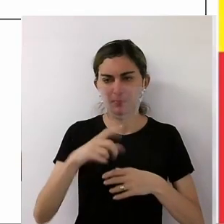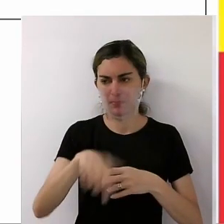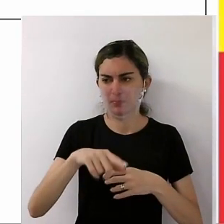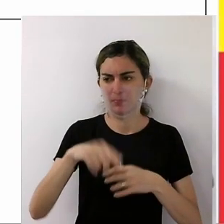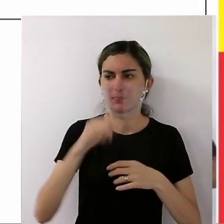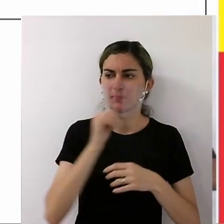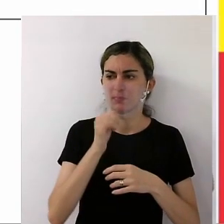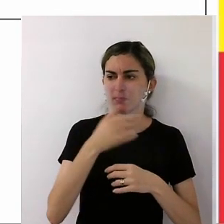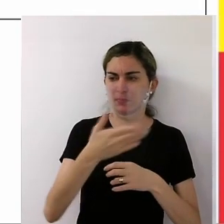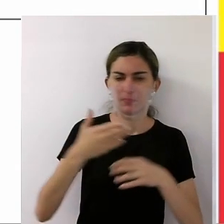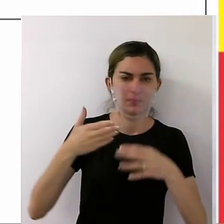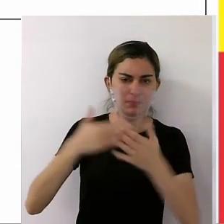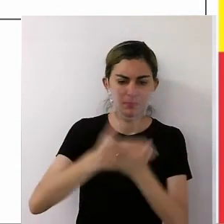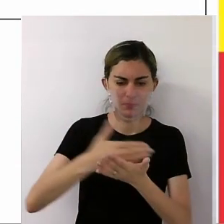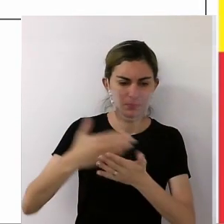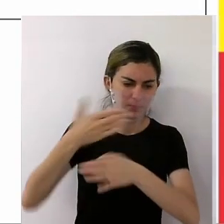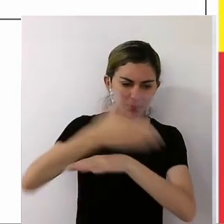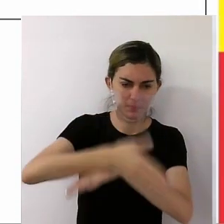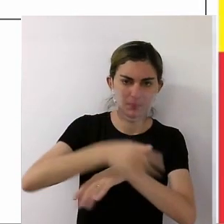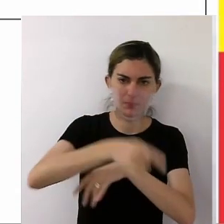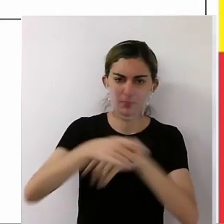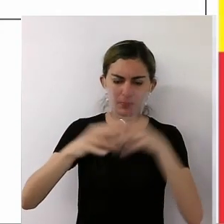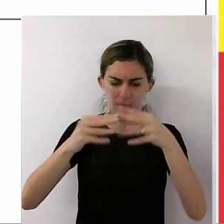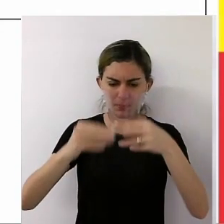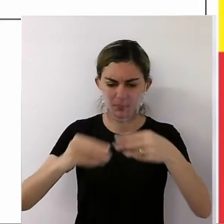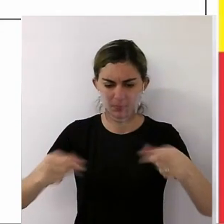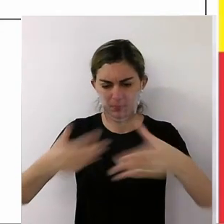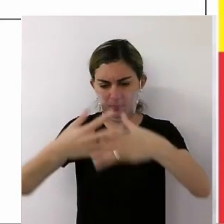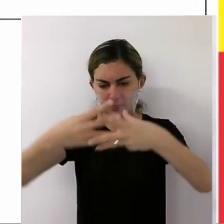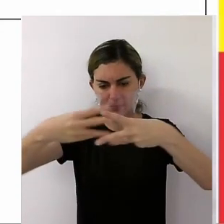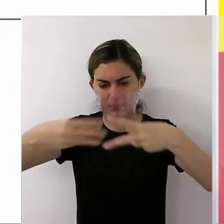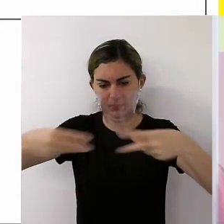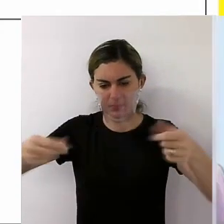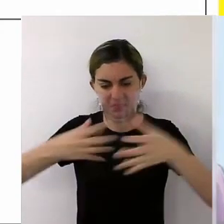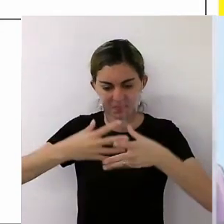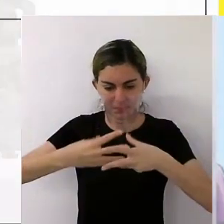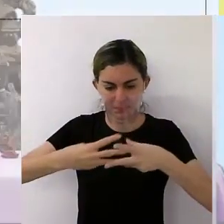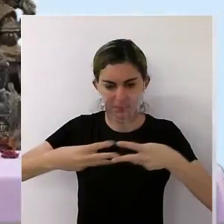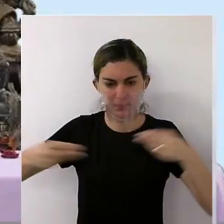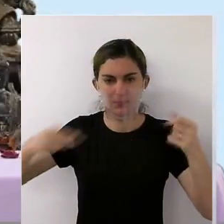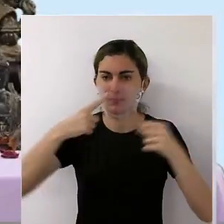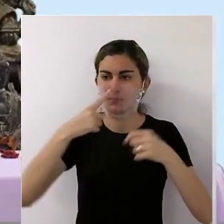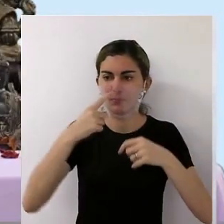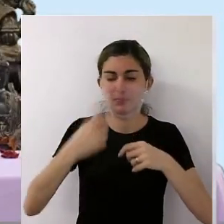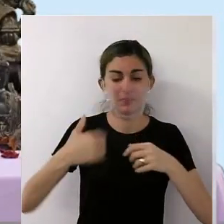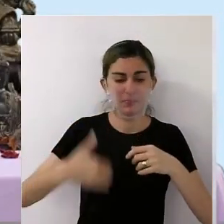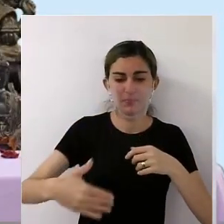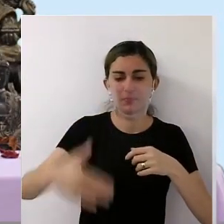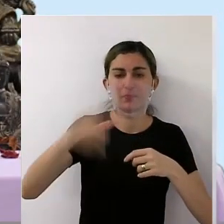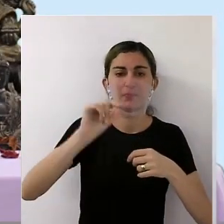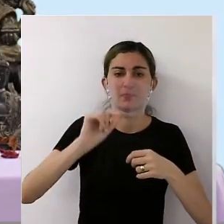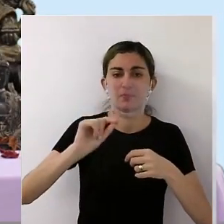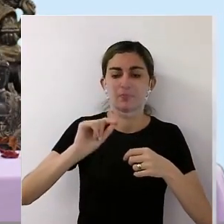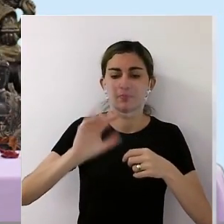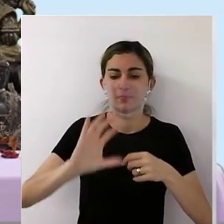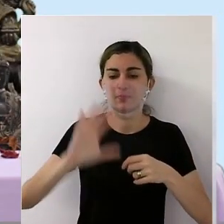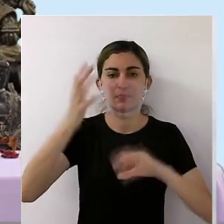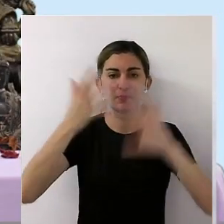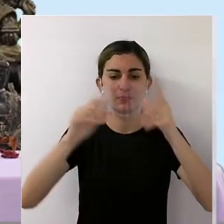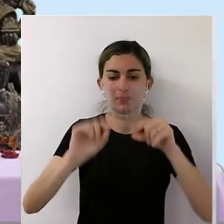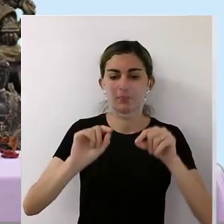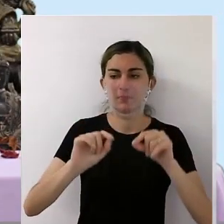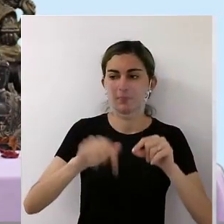quando eles entram ali em degradação, em decomposição, vai gerar